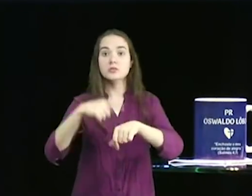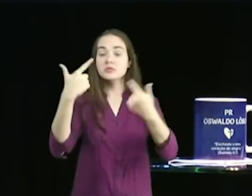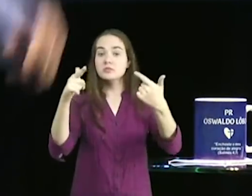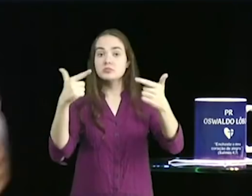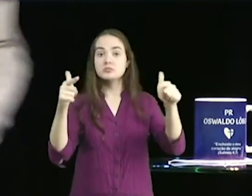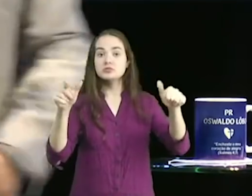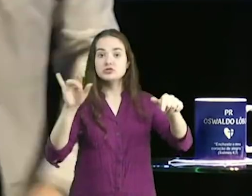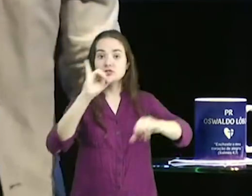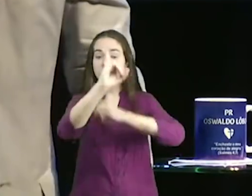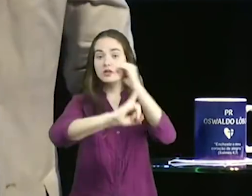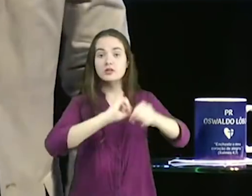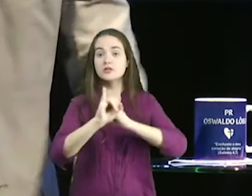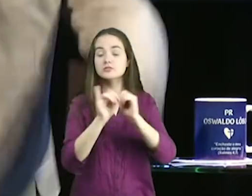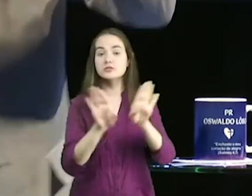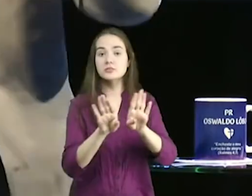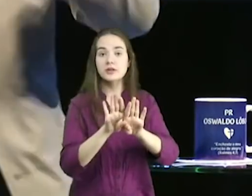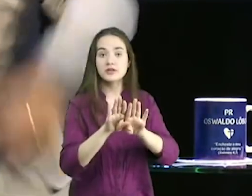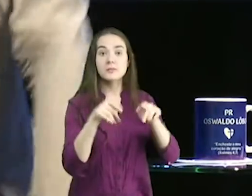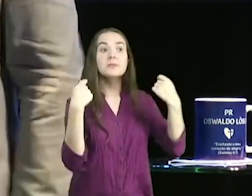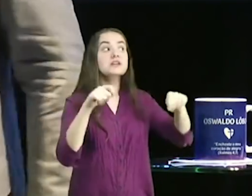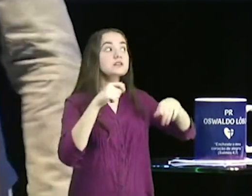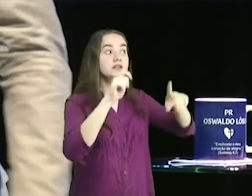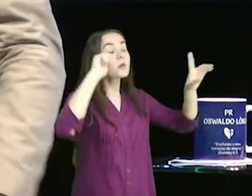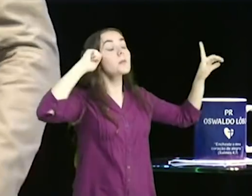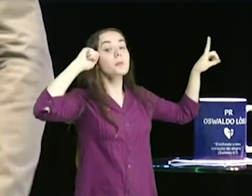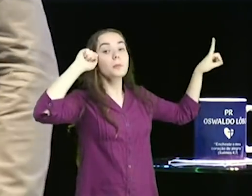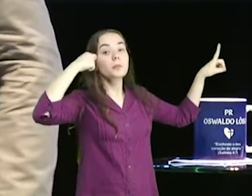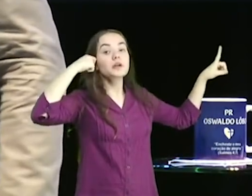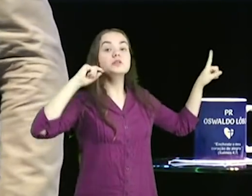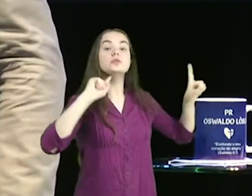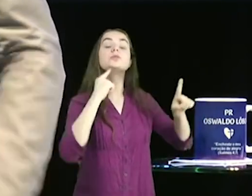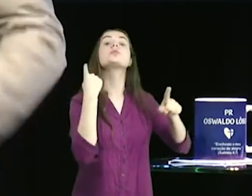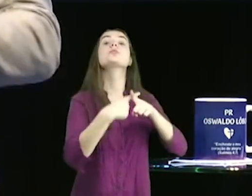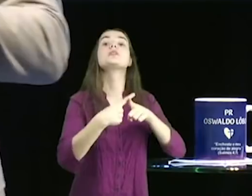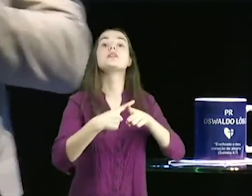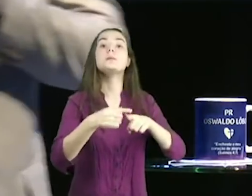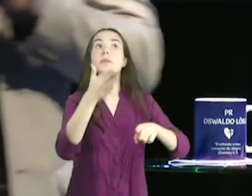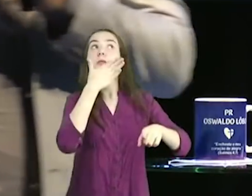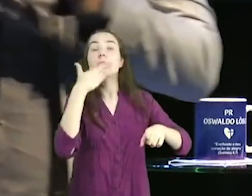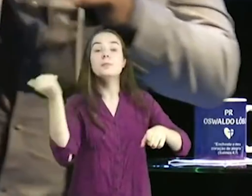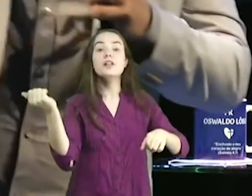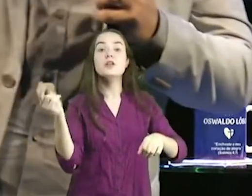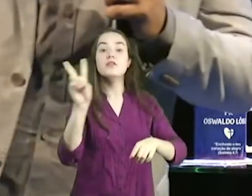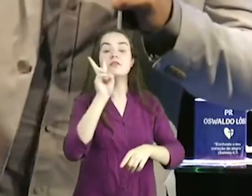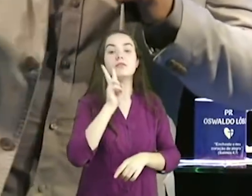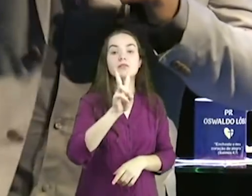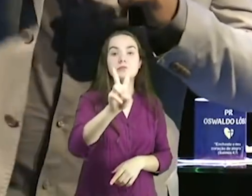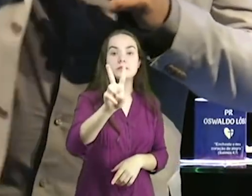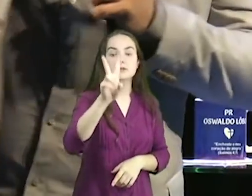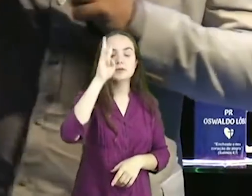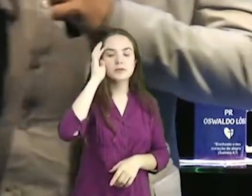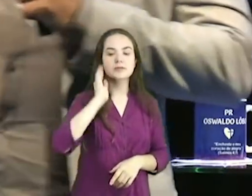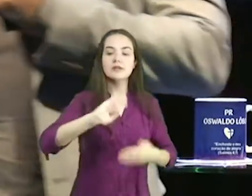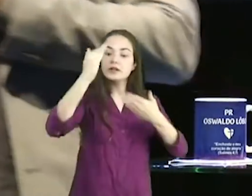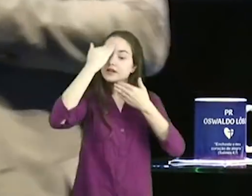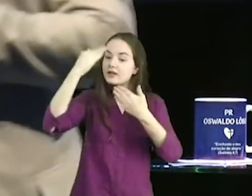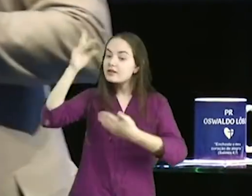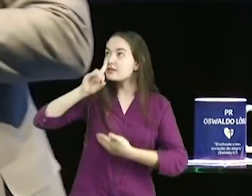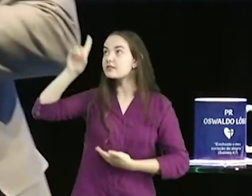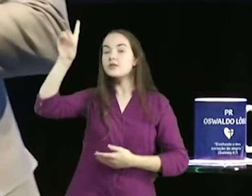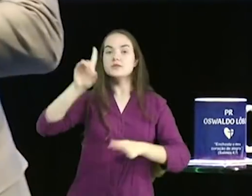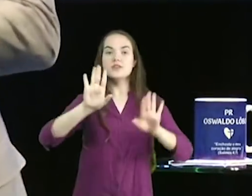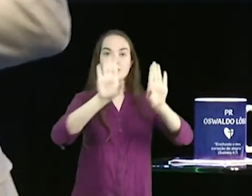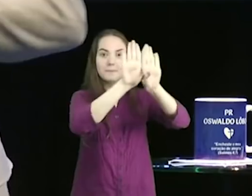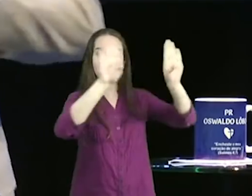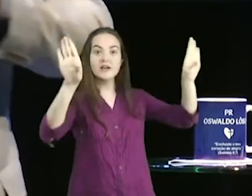fundo preto para quê? Bota o fundo branco para você ver se fica bom. Ficou horrível, ninguém assiste lá. Graças a Deus que o fundo é